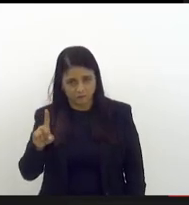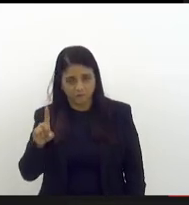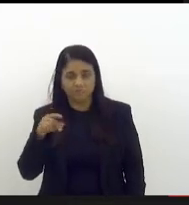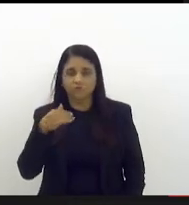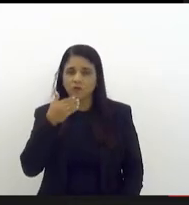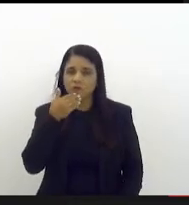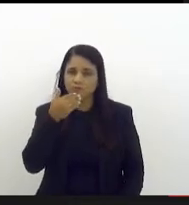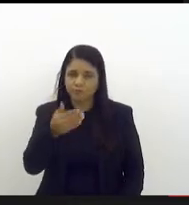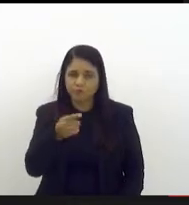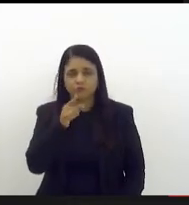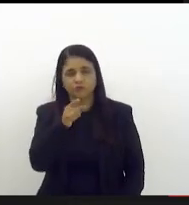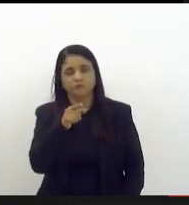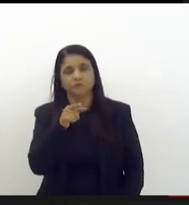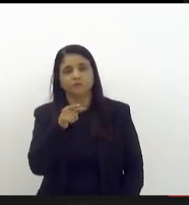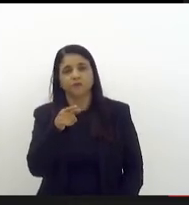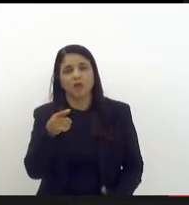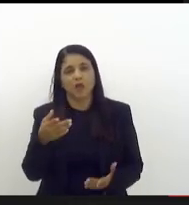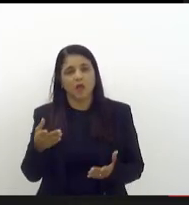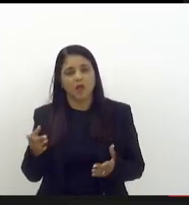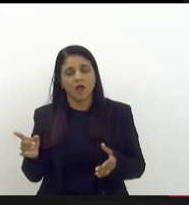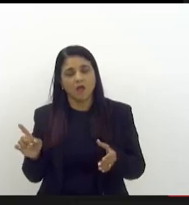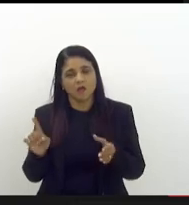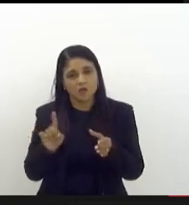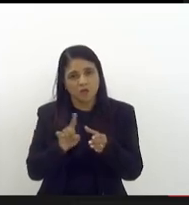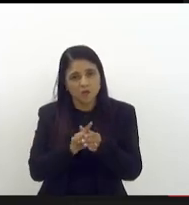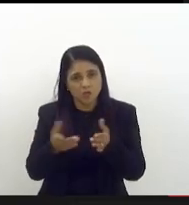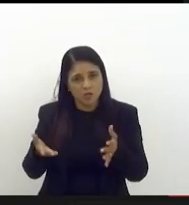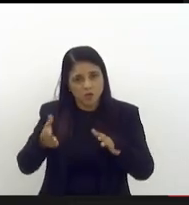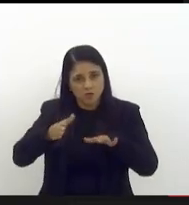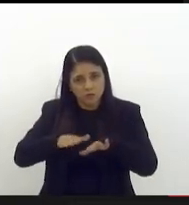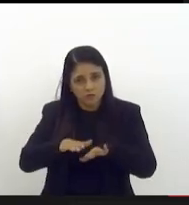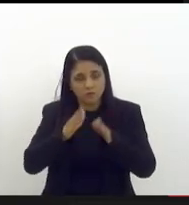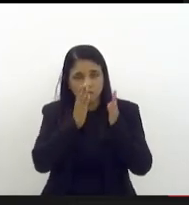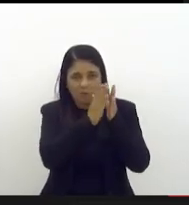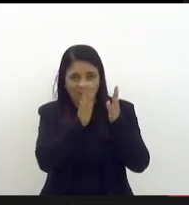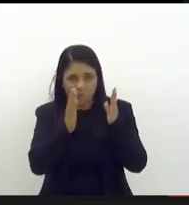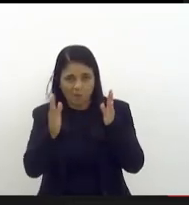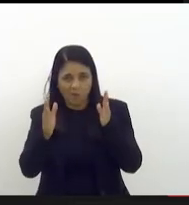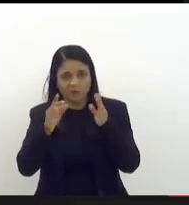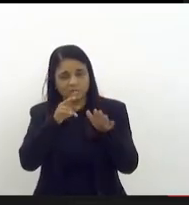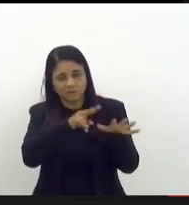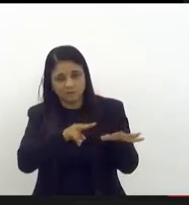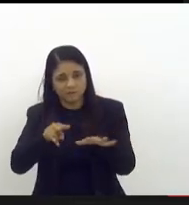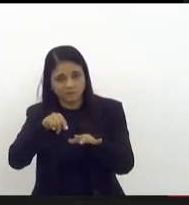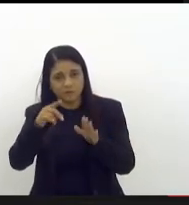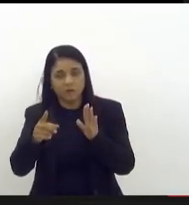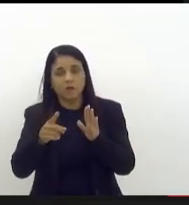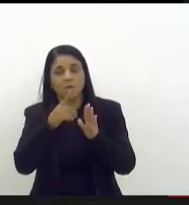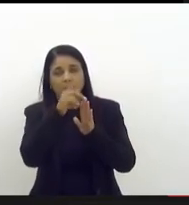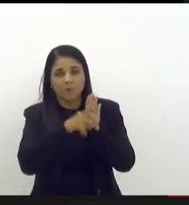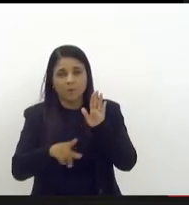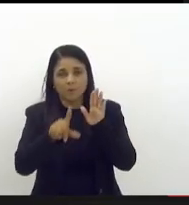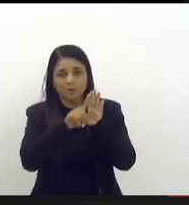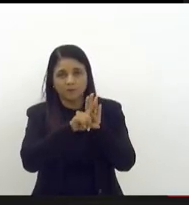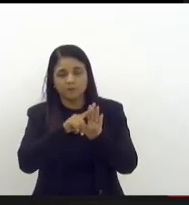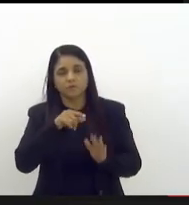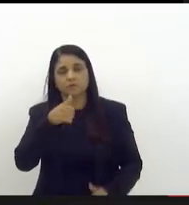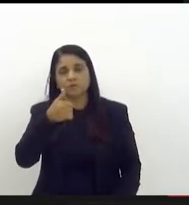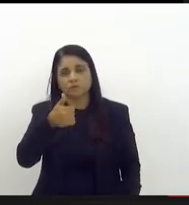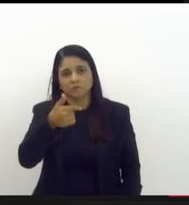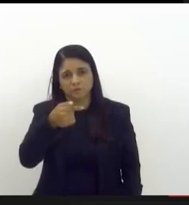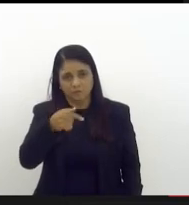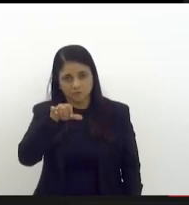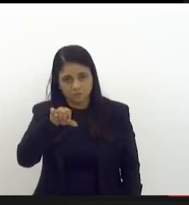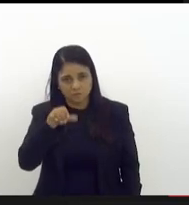vossa excelência a inclusão na ordem do dia da próxima semana do projeto de resolução 279 de 2023